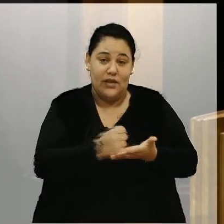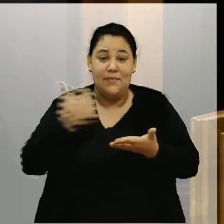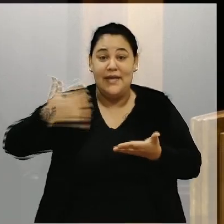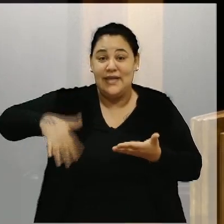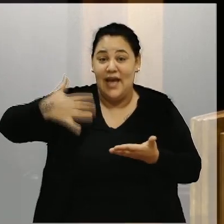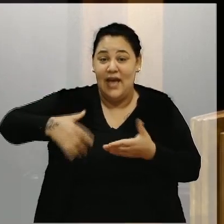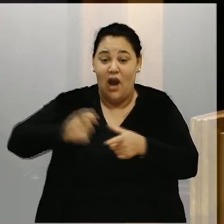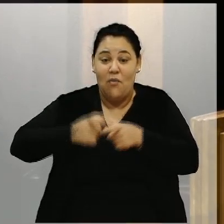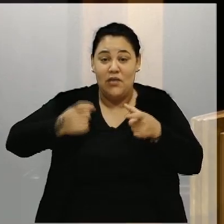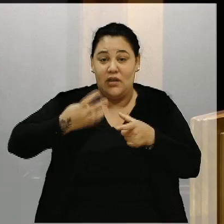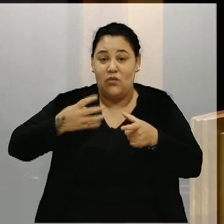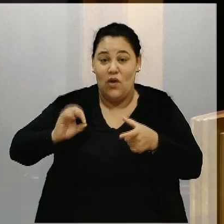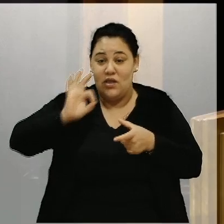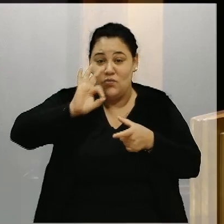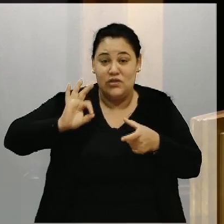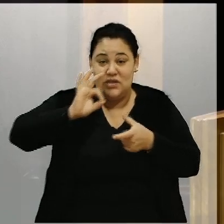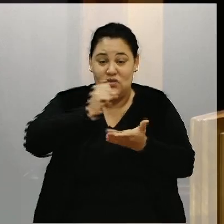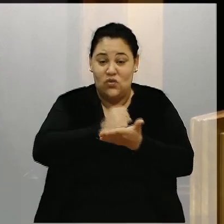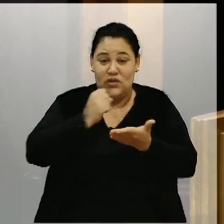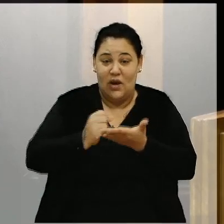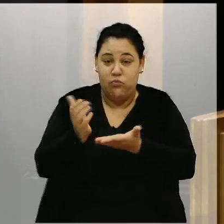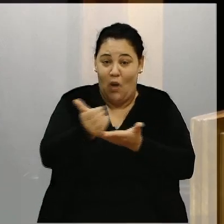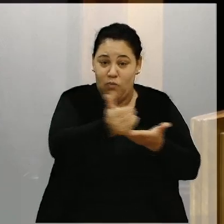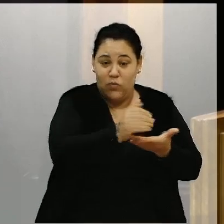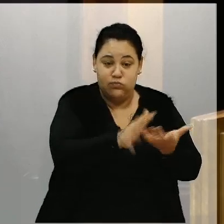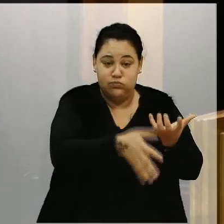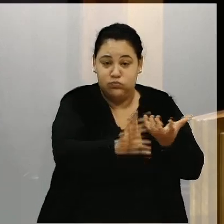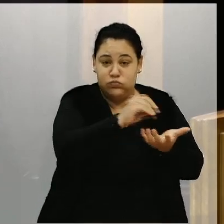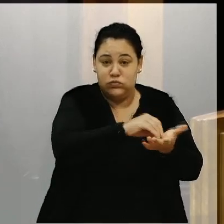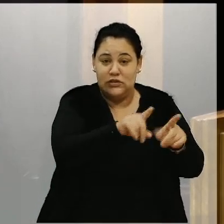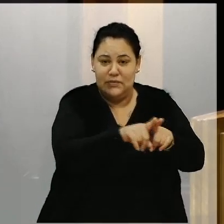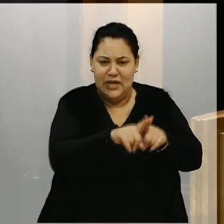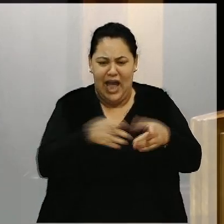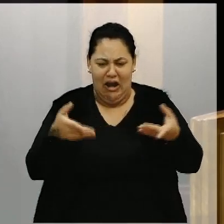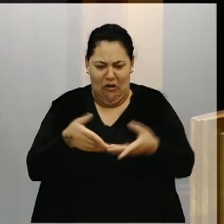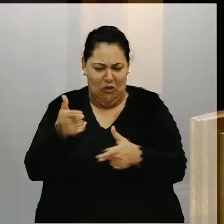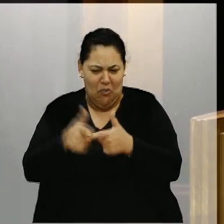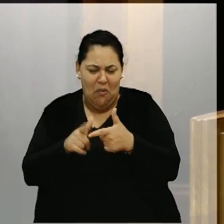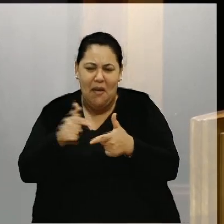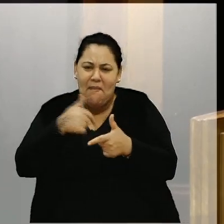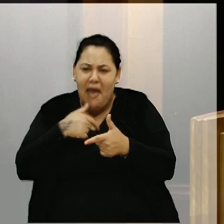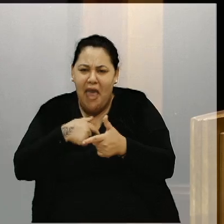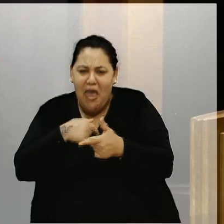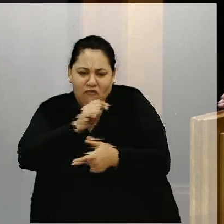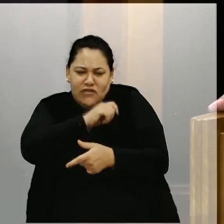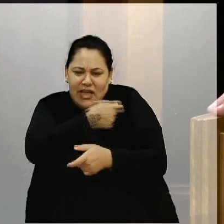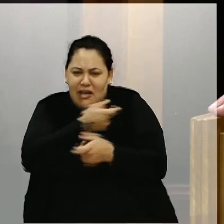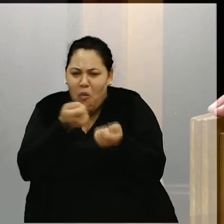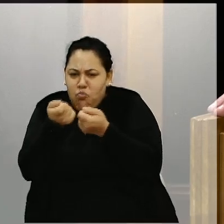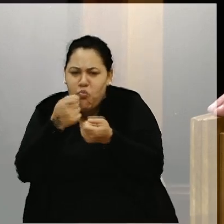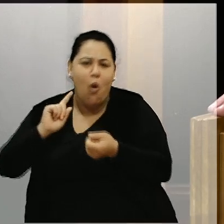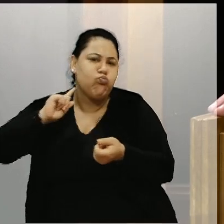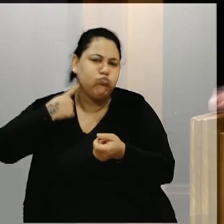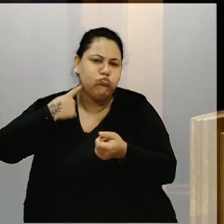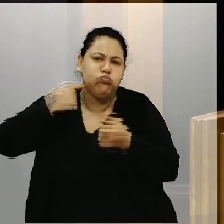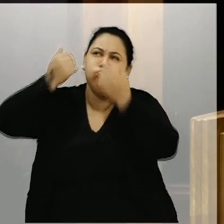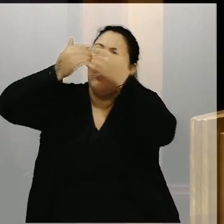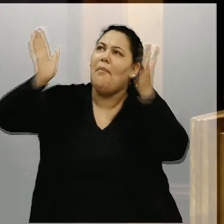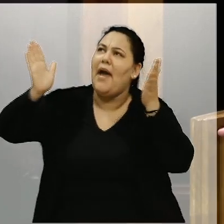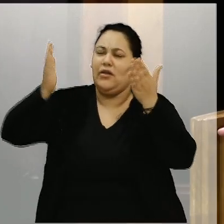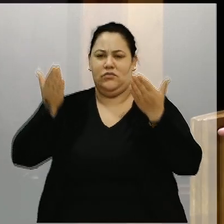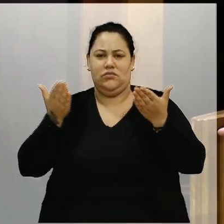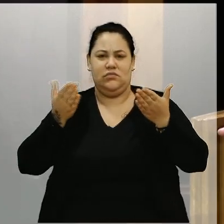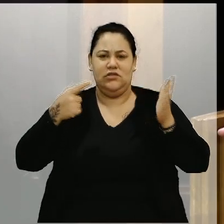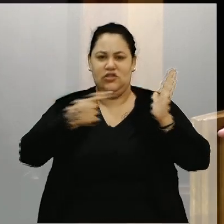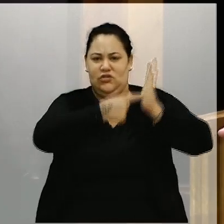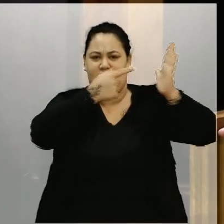40% dos contratos de coleta. E aí o problema aqui é um vereador ir lá fiscalizar lixo ao céu aberto, denunciar. Isso é um